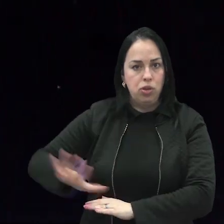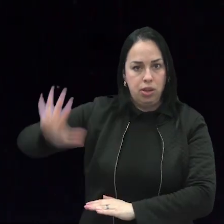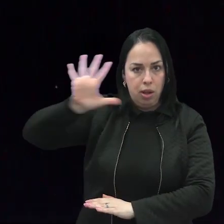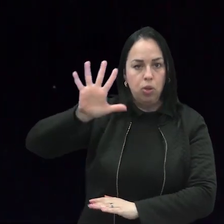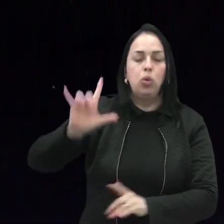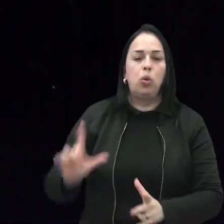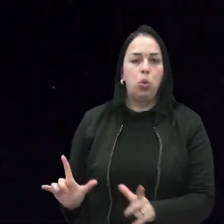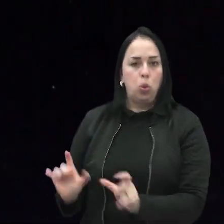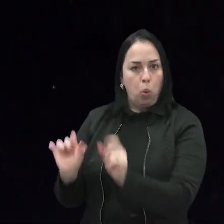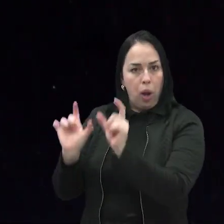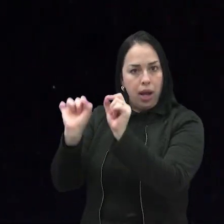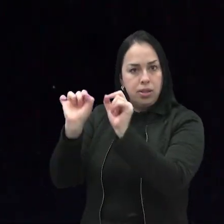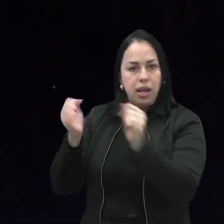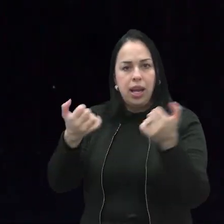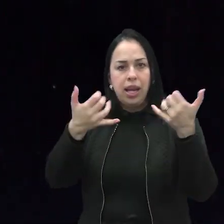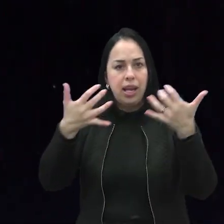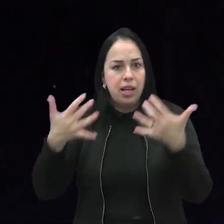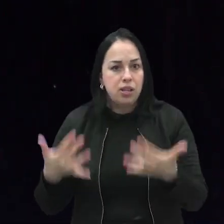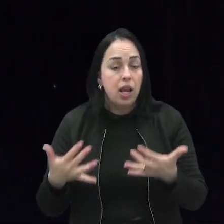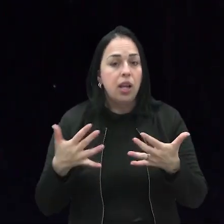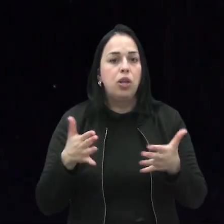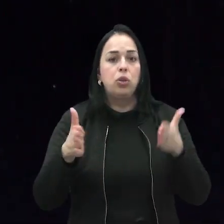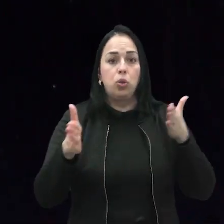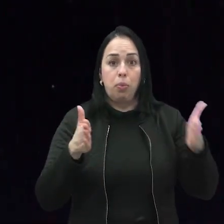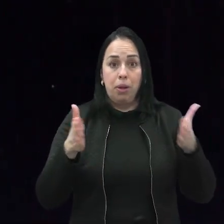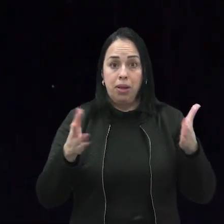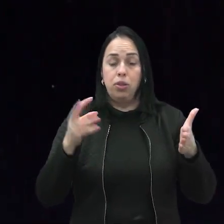o INCA, aponta que no triênio